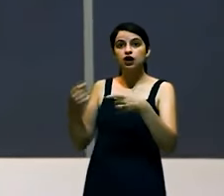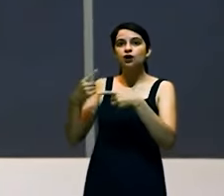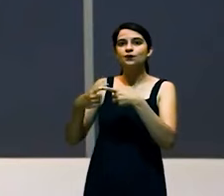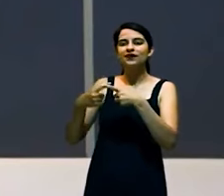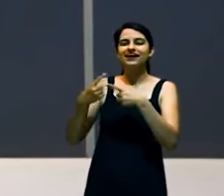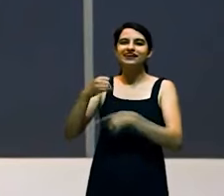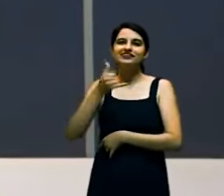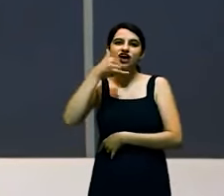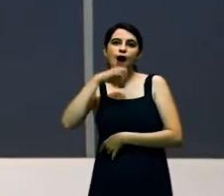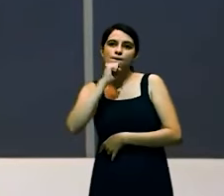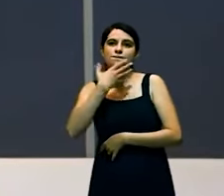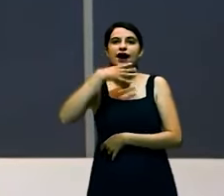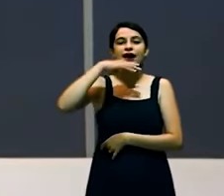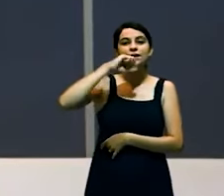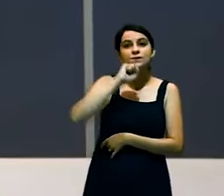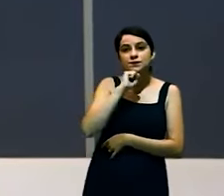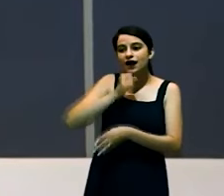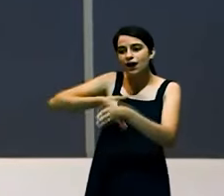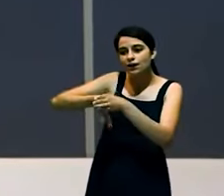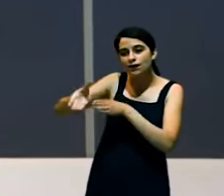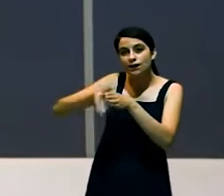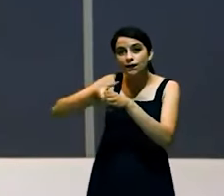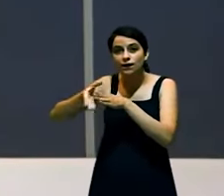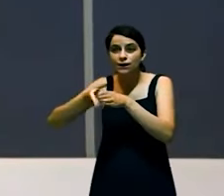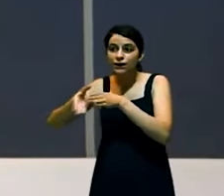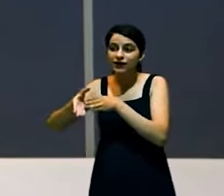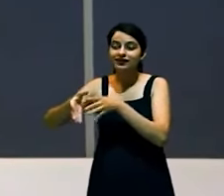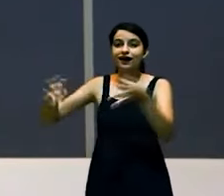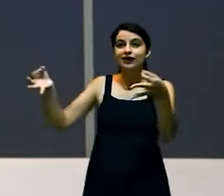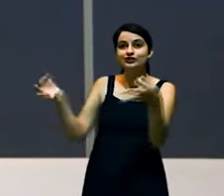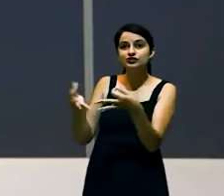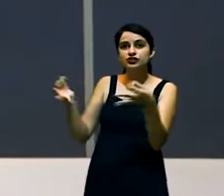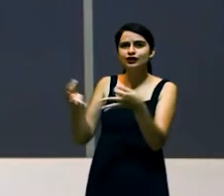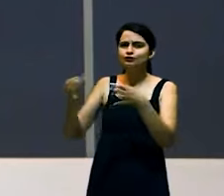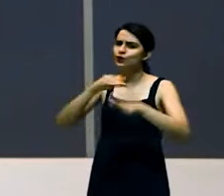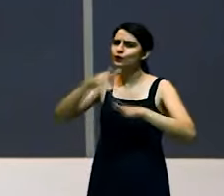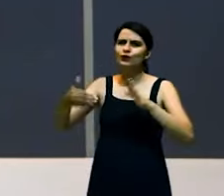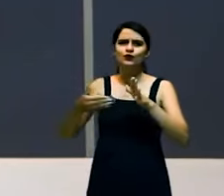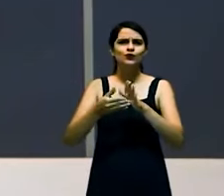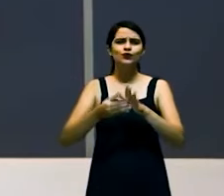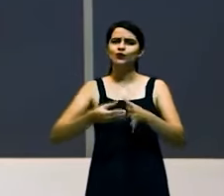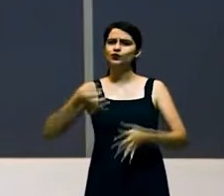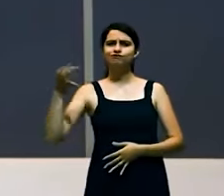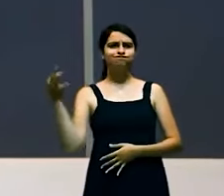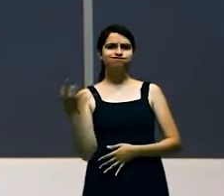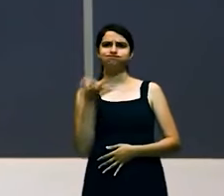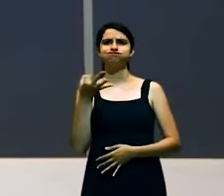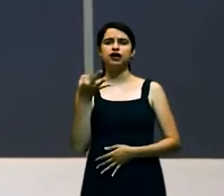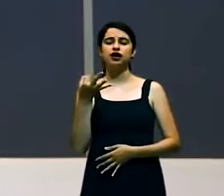bem, ei, vai dar muito certo. Agora, se você deixar isso na mão de líderes e de